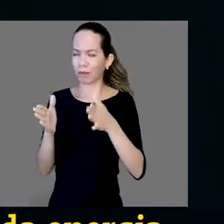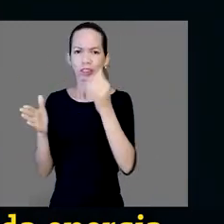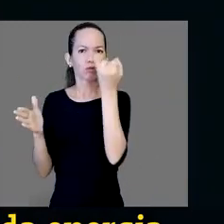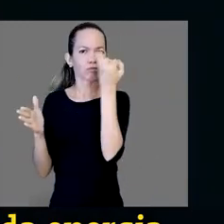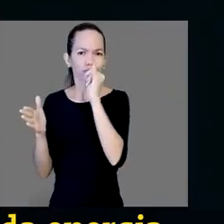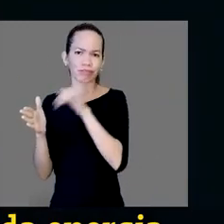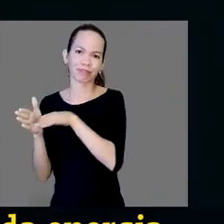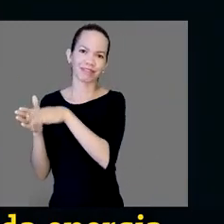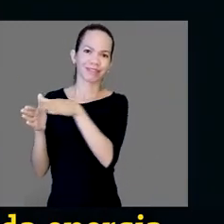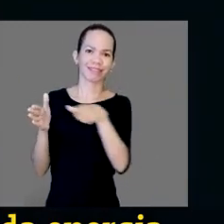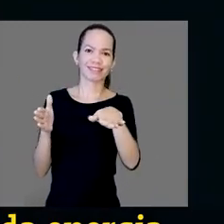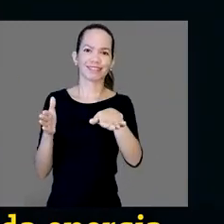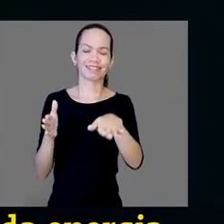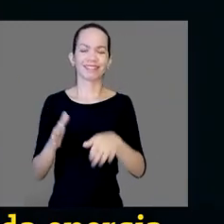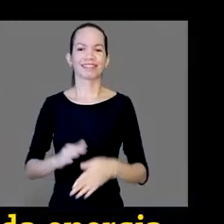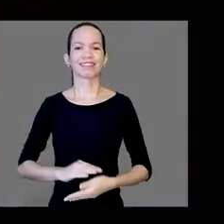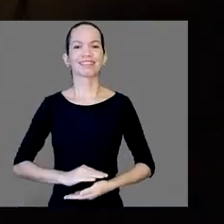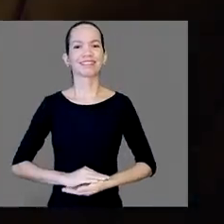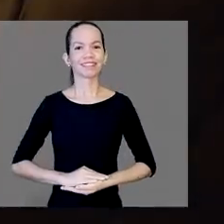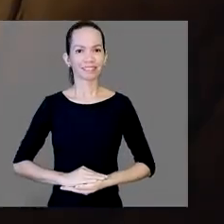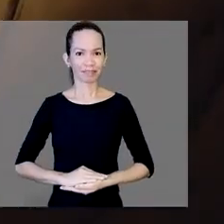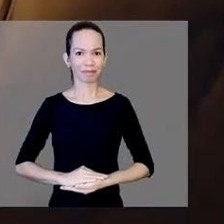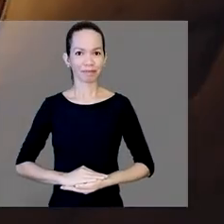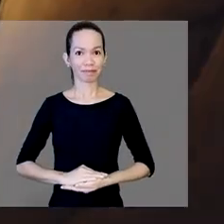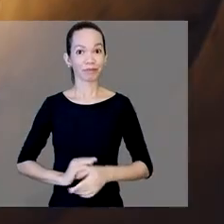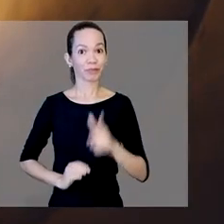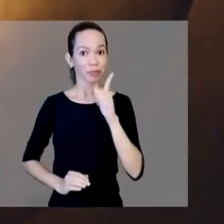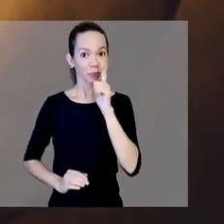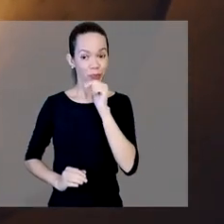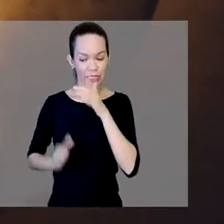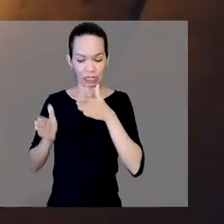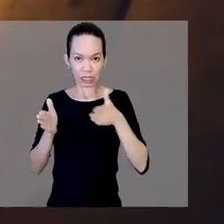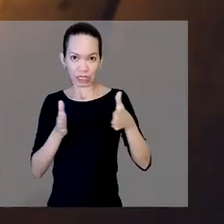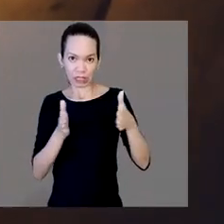um passeio pelos caminhos da energia.